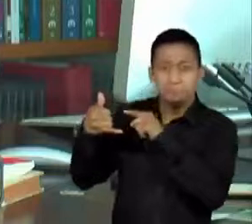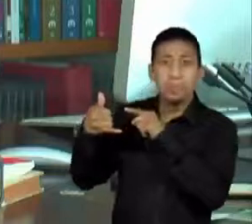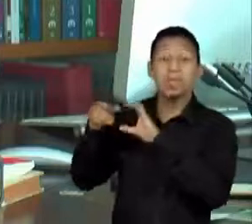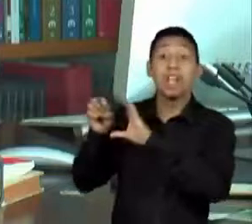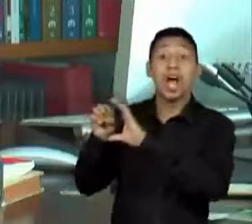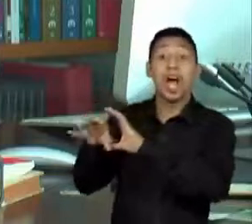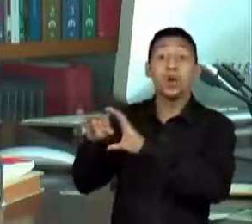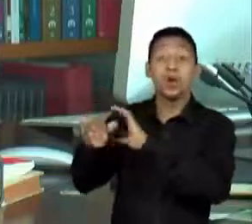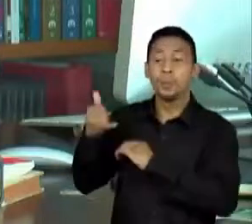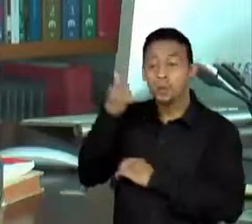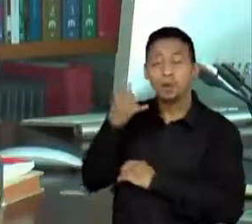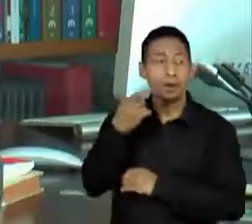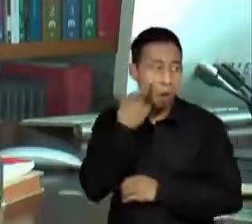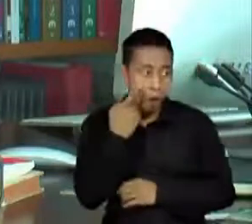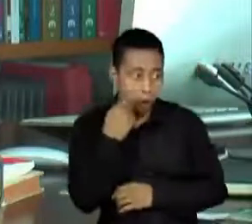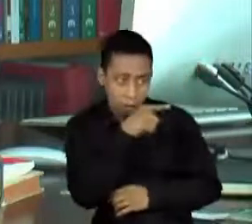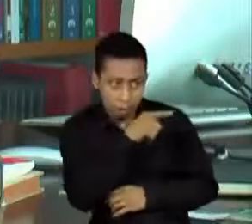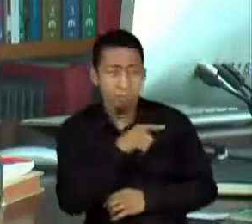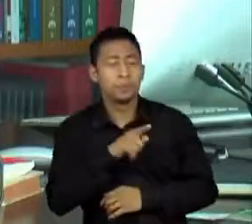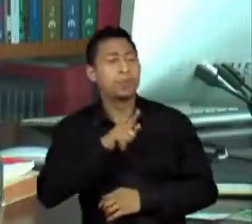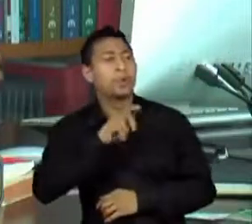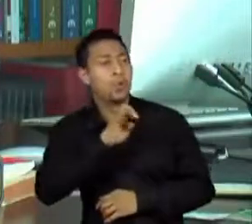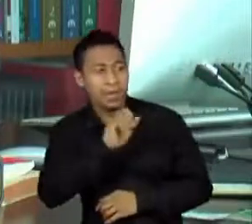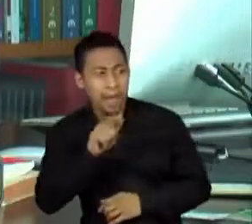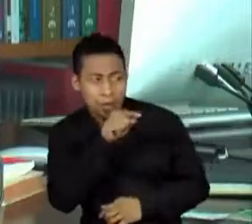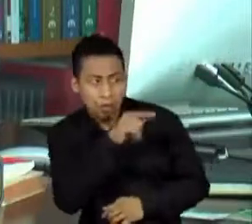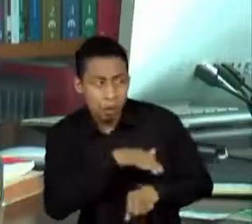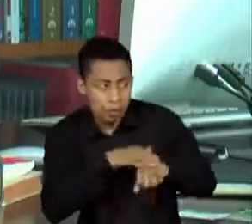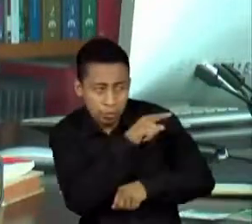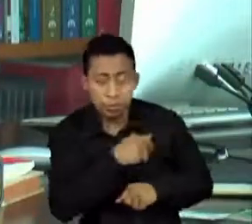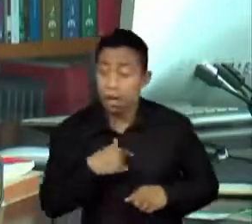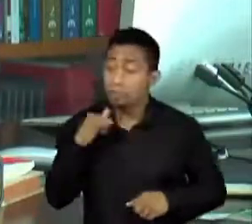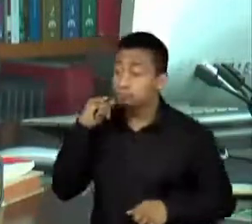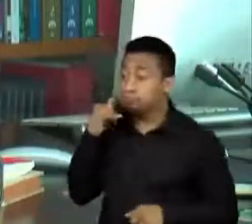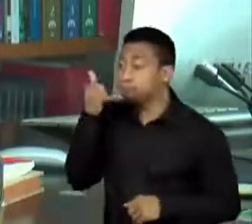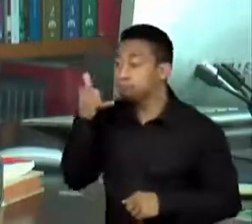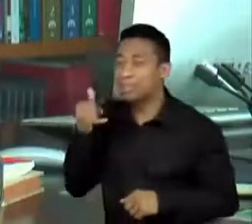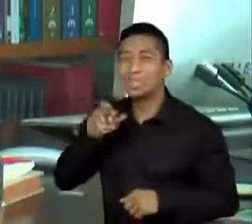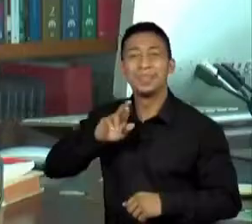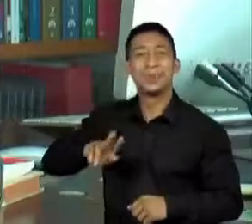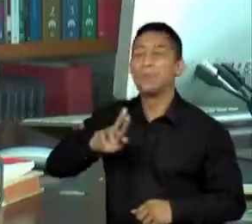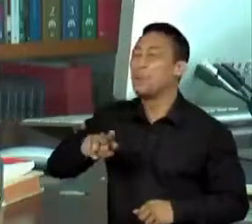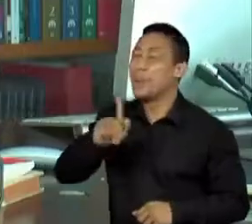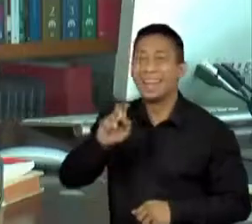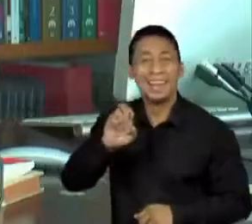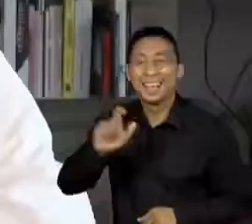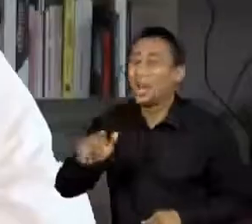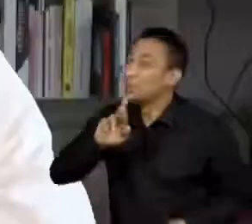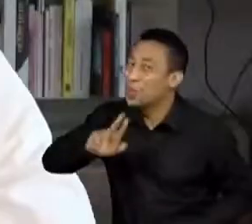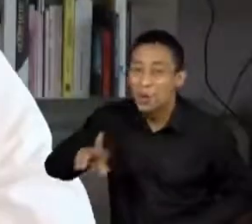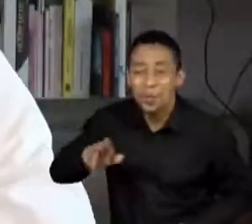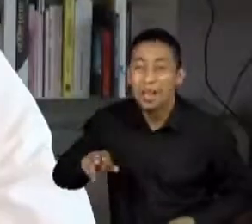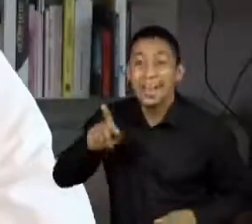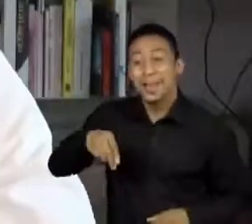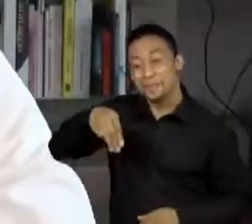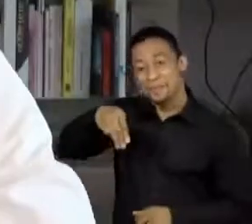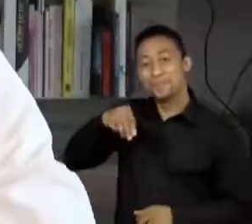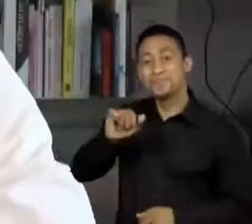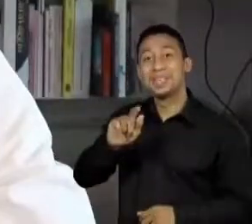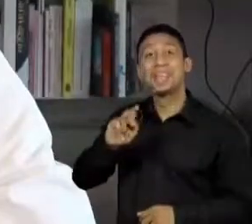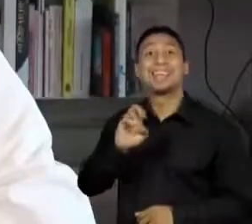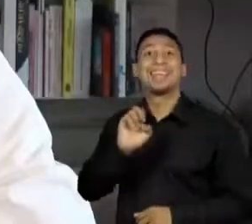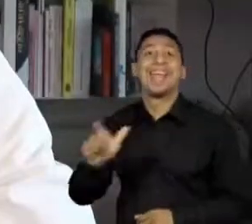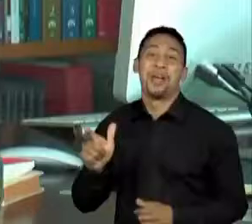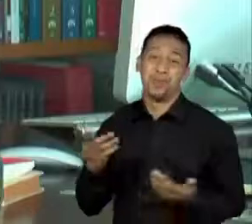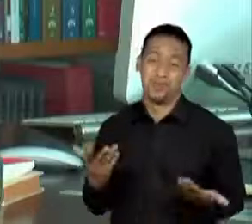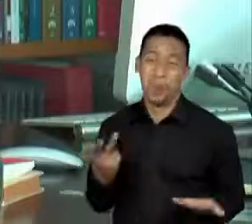Globo ligando já Miguel Arraes que eu falar contigo eu achando que era Girl né e atende o telefone era o Miguel Arraes o pai né E aí eu levava